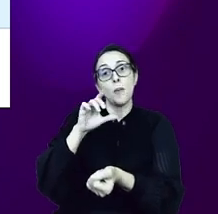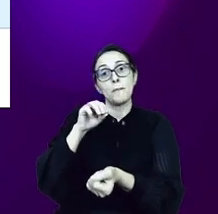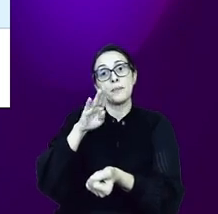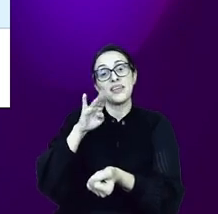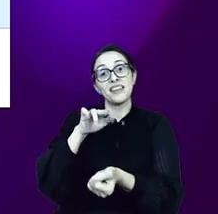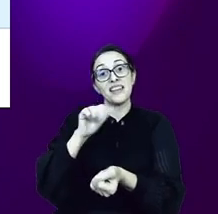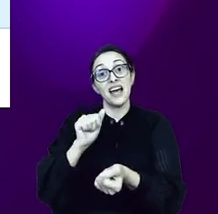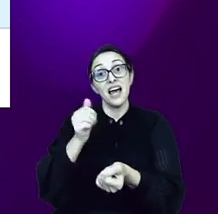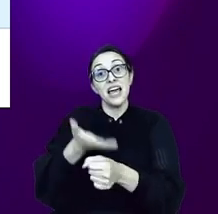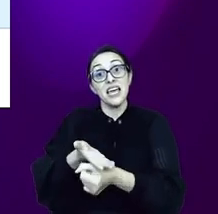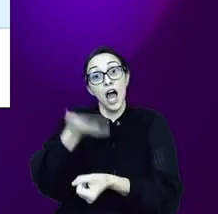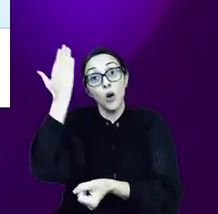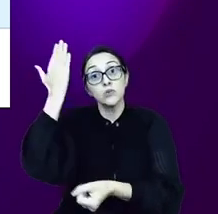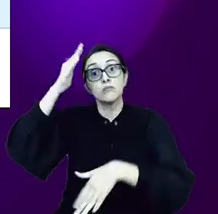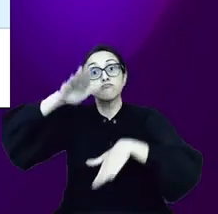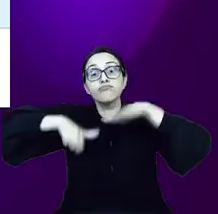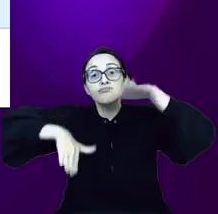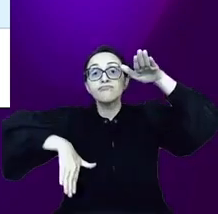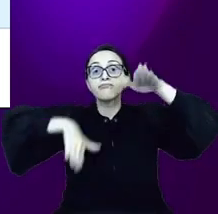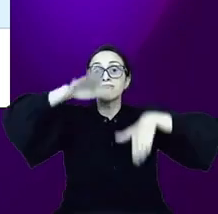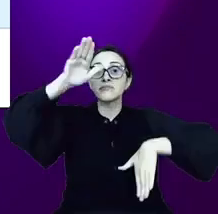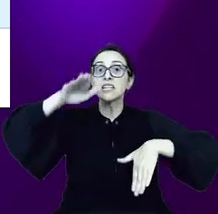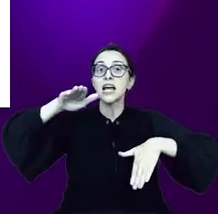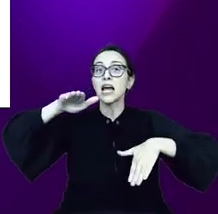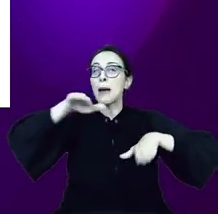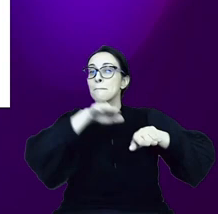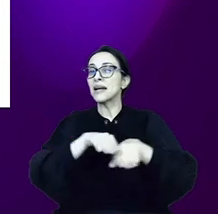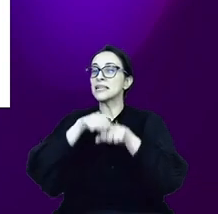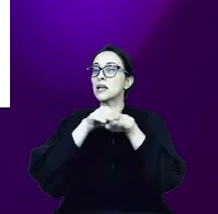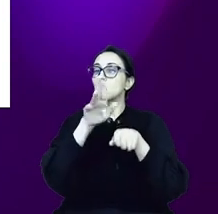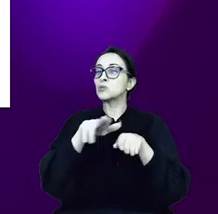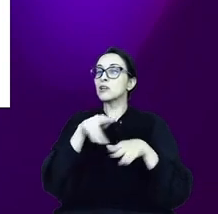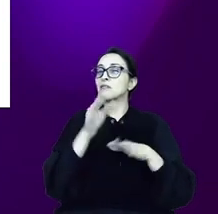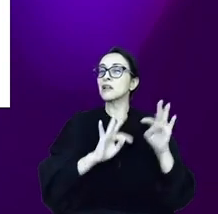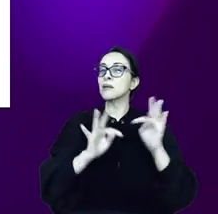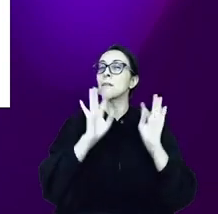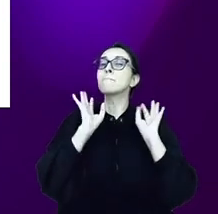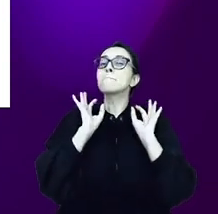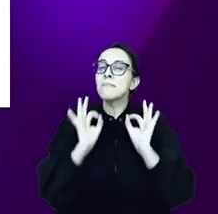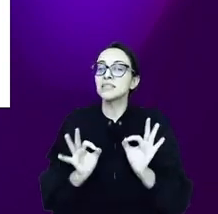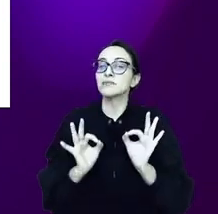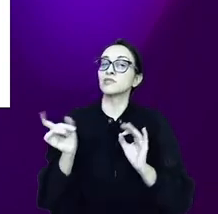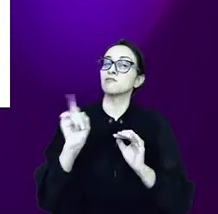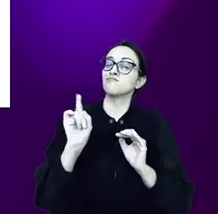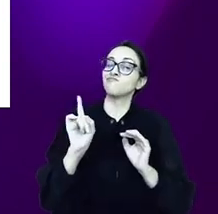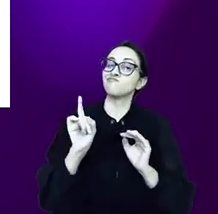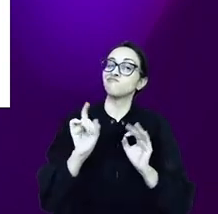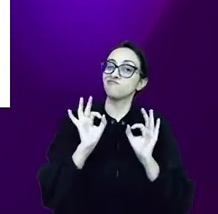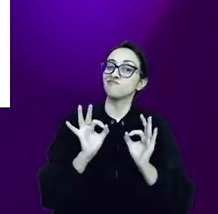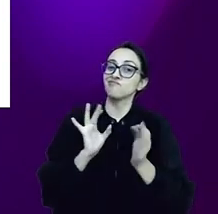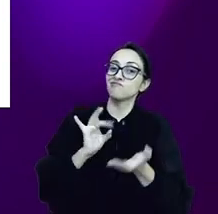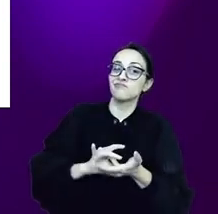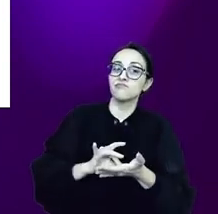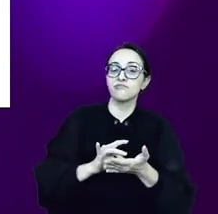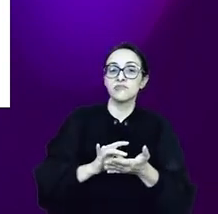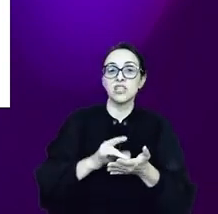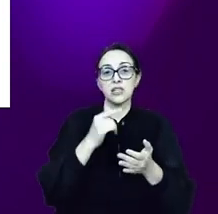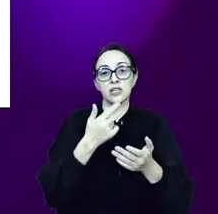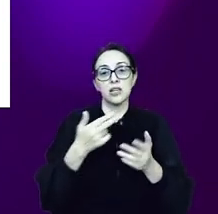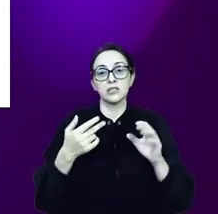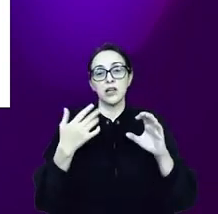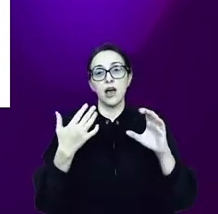local é diferente, então você deve utilizar o mesmo padrão. Então, isso é uma questão para se colocar. Mas, de fato, a realidade do